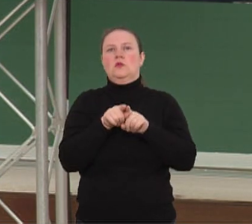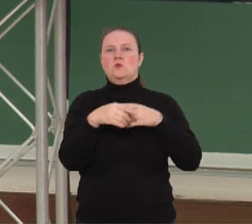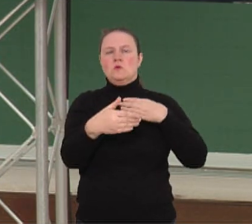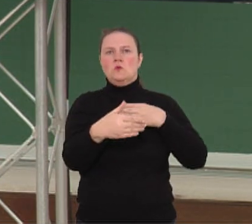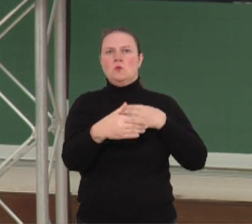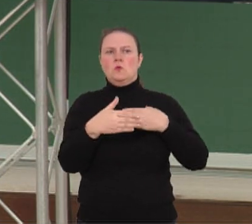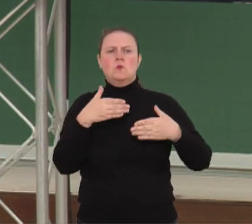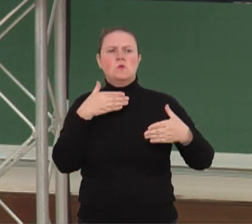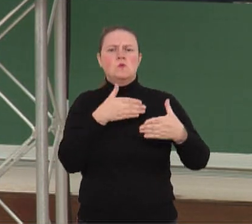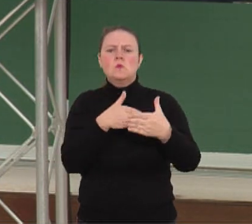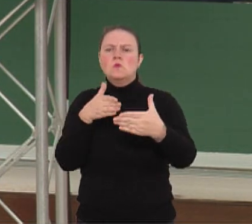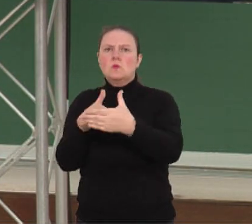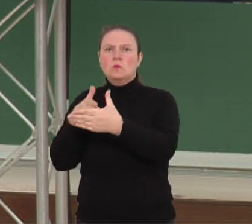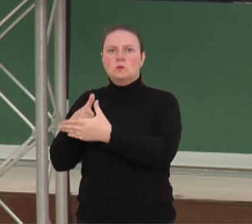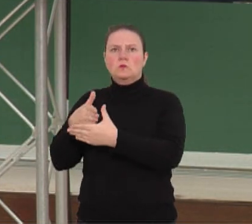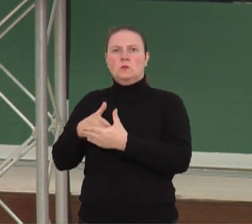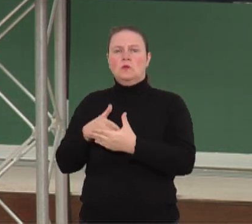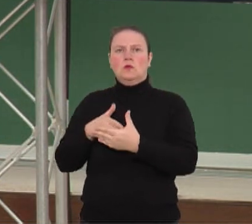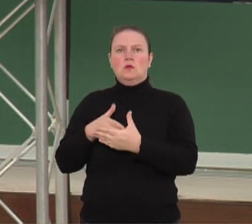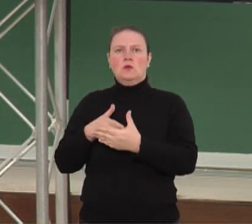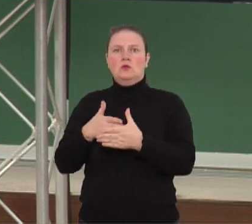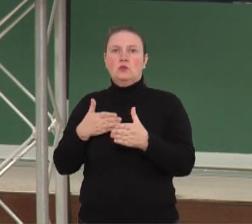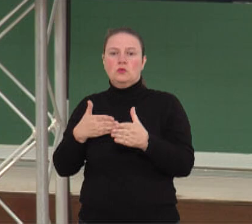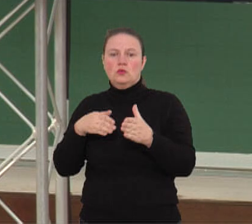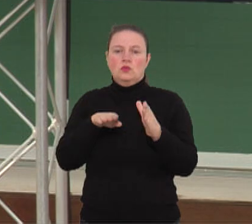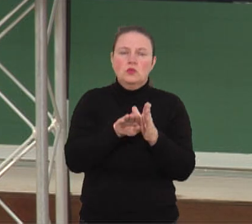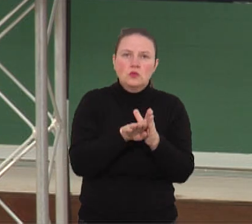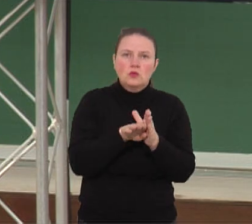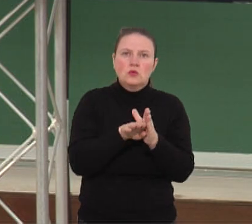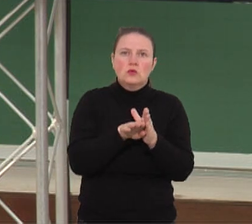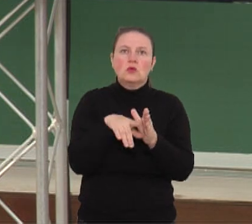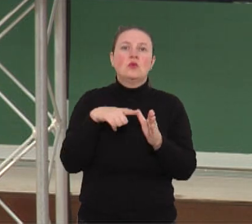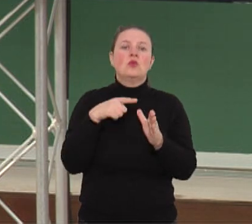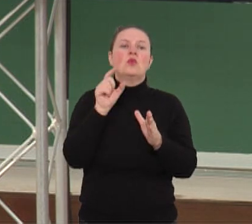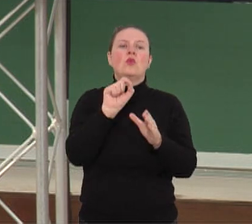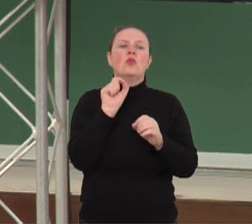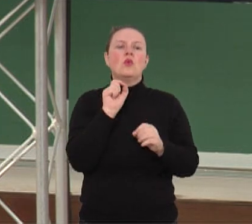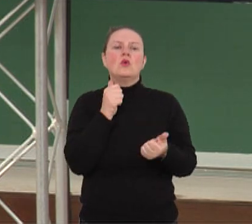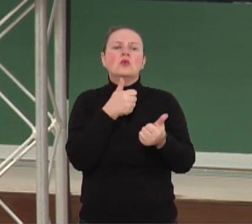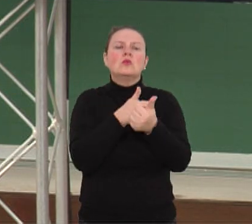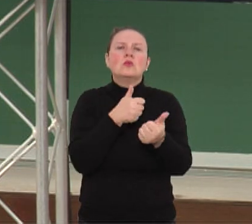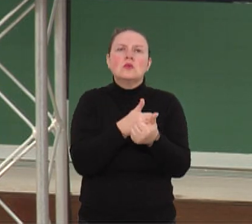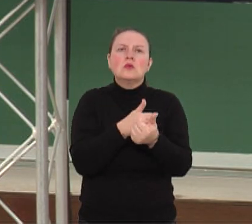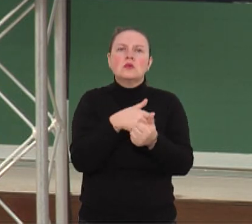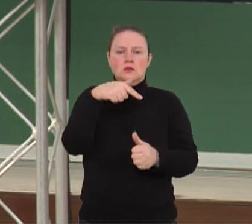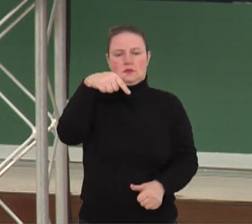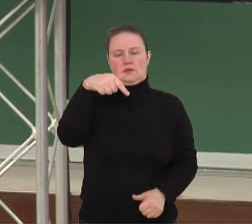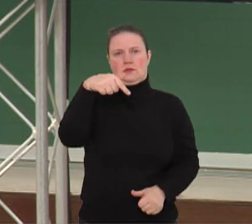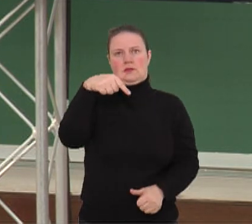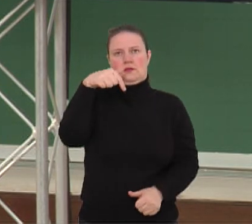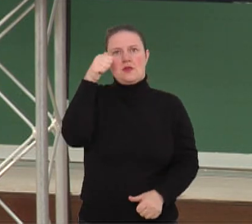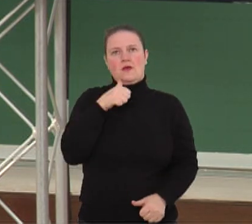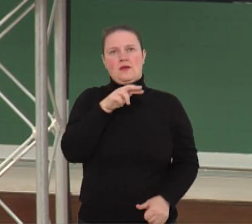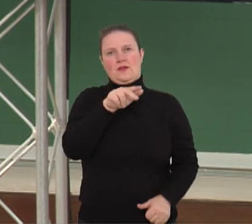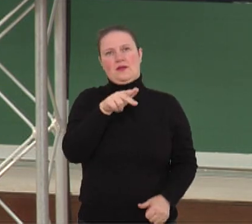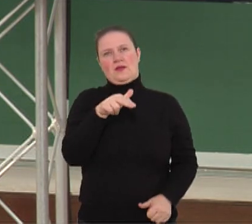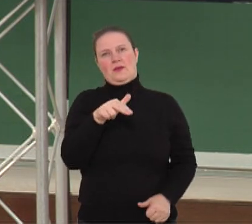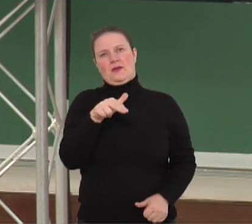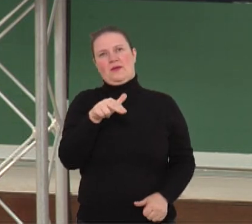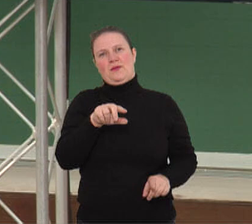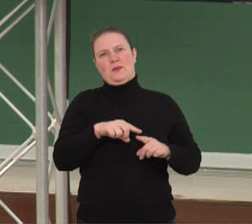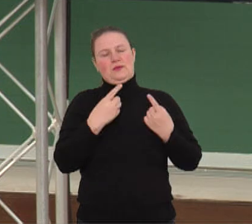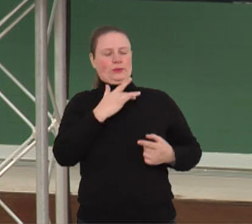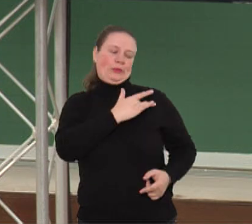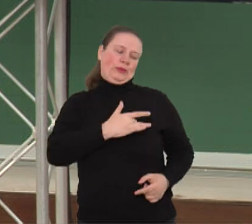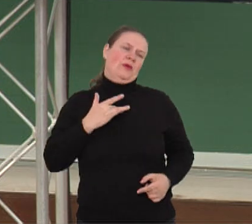impede que o Órion chegue até as belas Pleiades, 7 belas irmãs, que o Órion era apaixonado, mas que